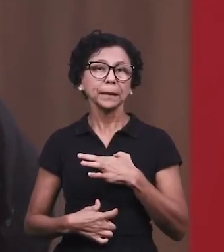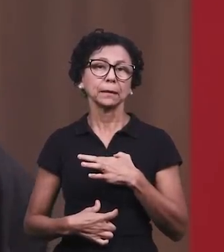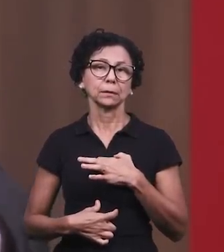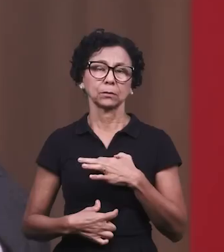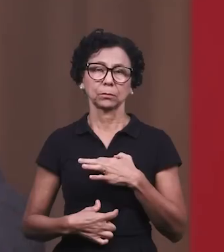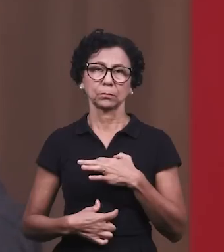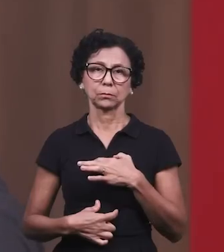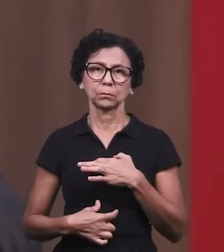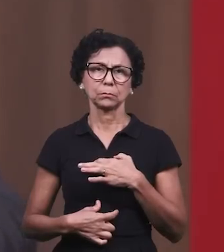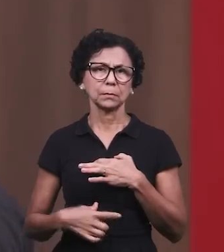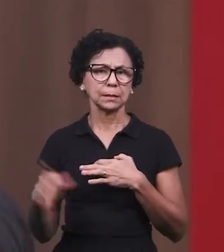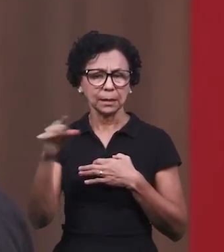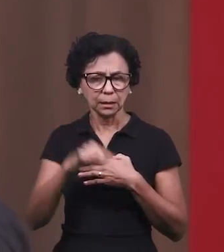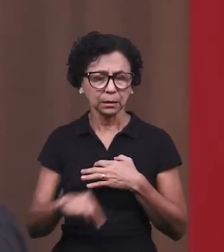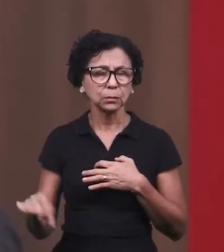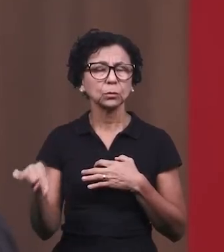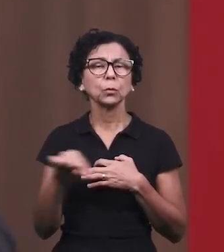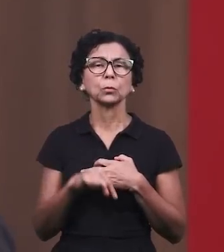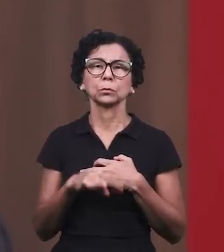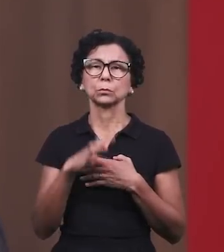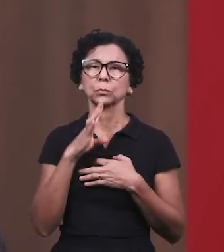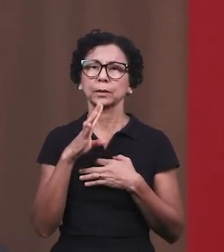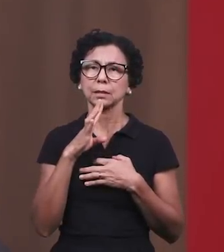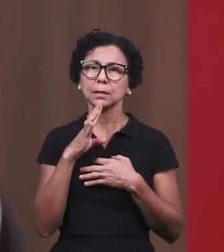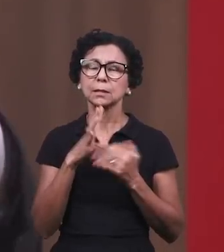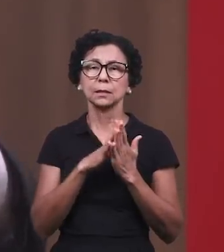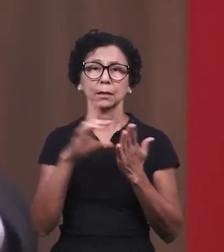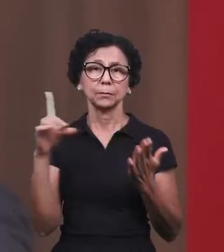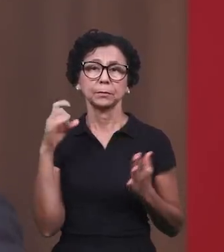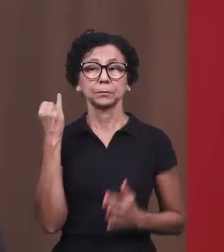a todo fiel a conhecer a palavra de